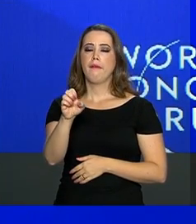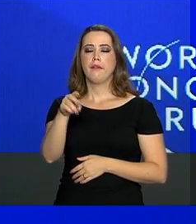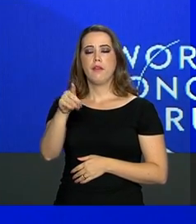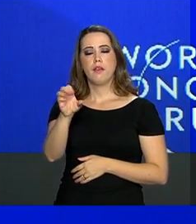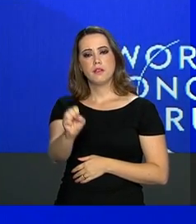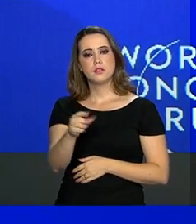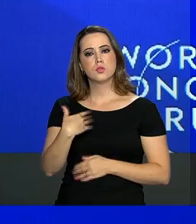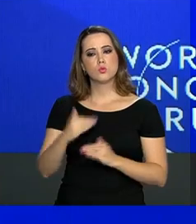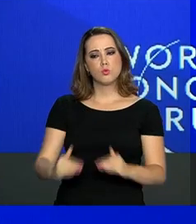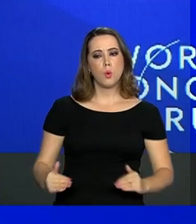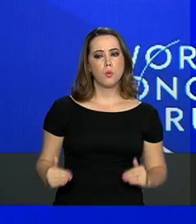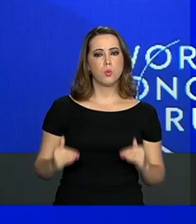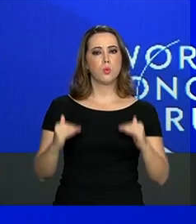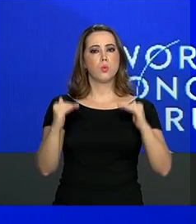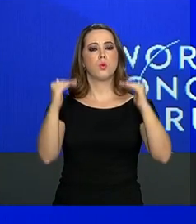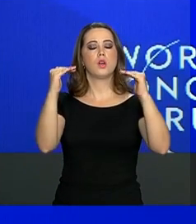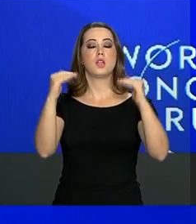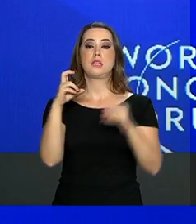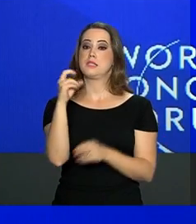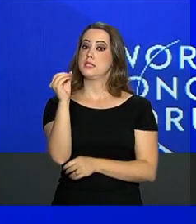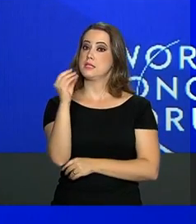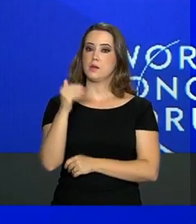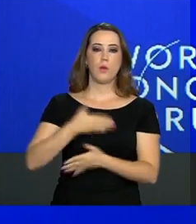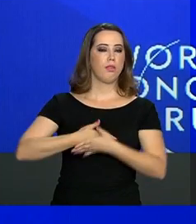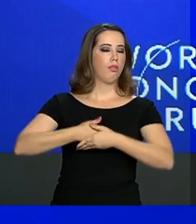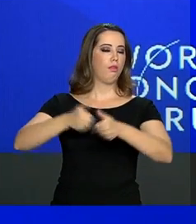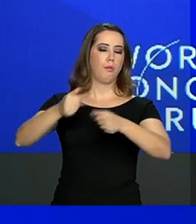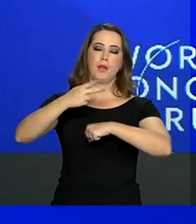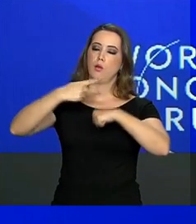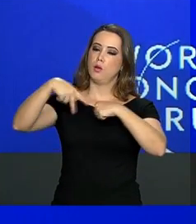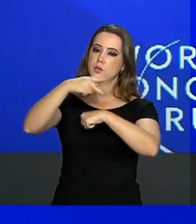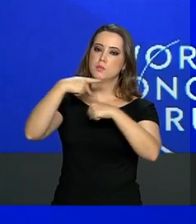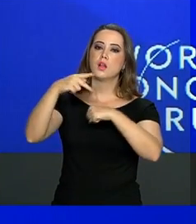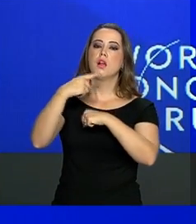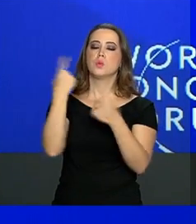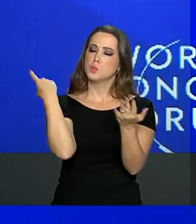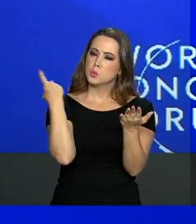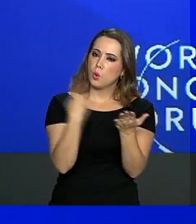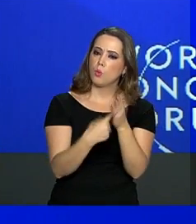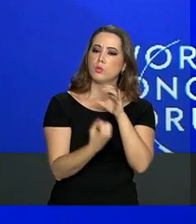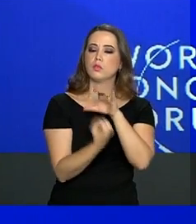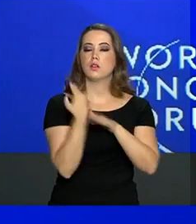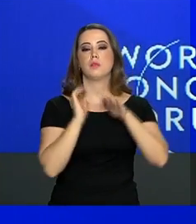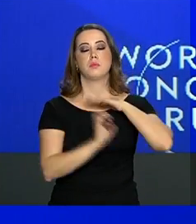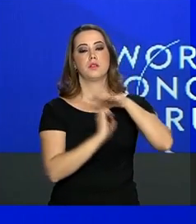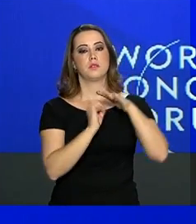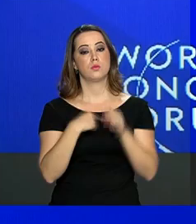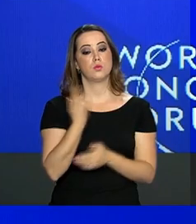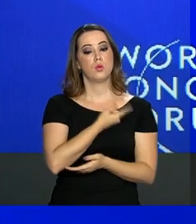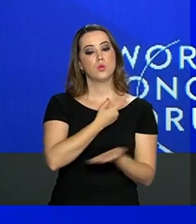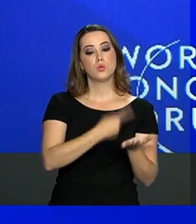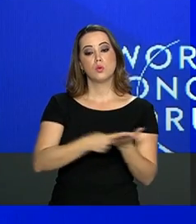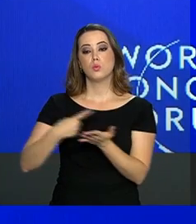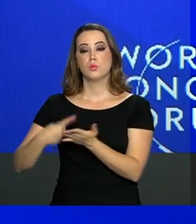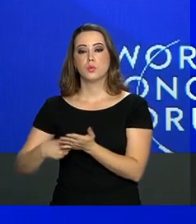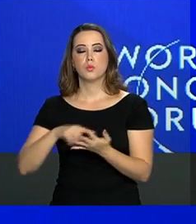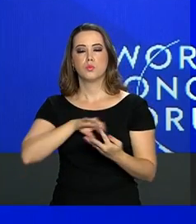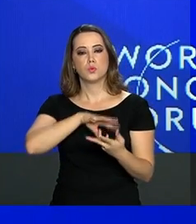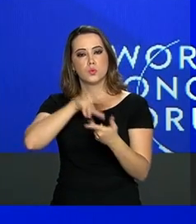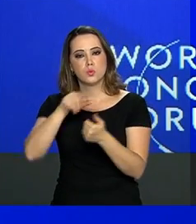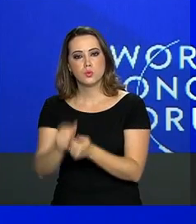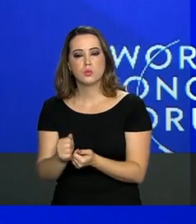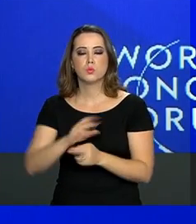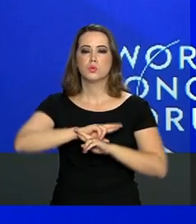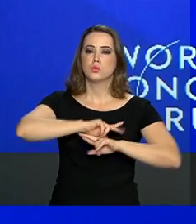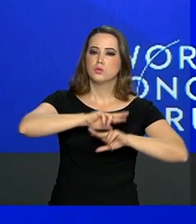melhores países para se fazer negócios. Nossas relações internacionais serão dinamizadas pelo ministro